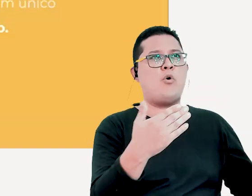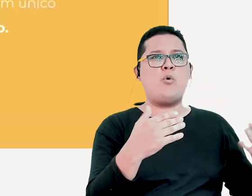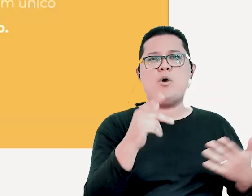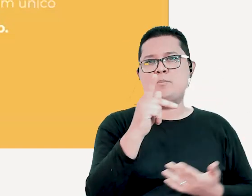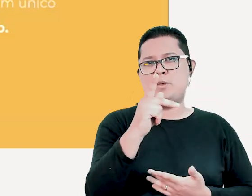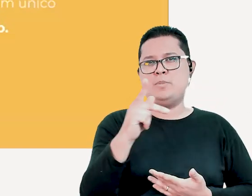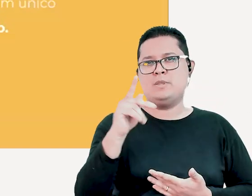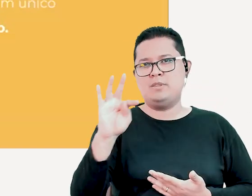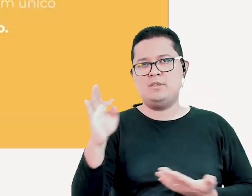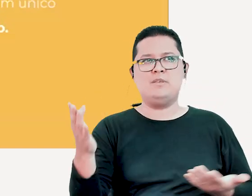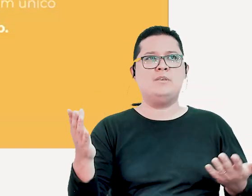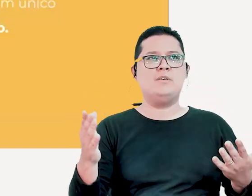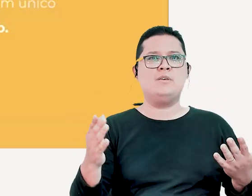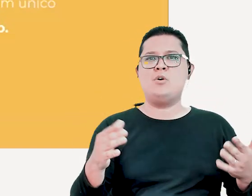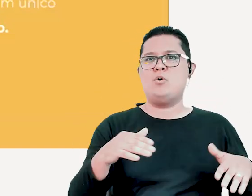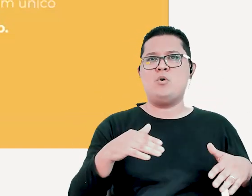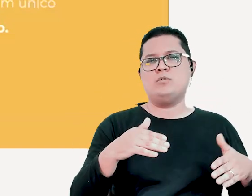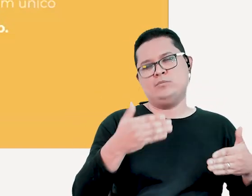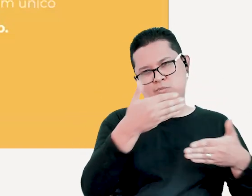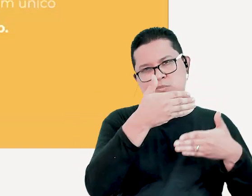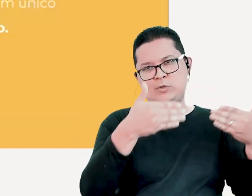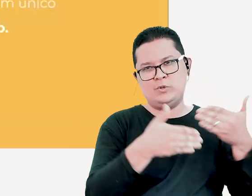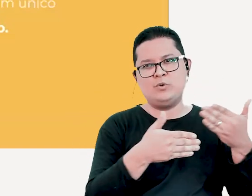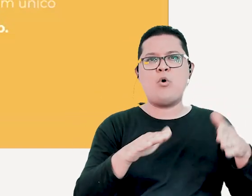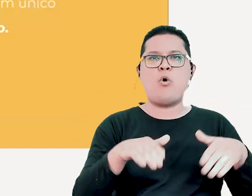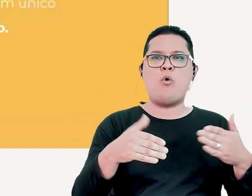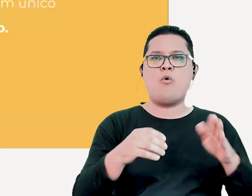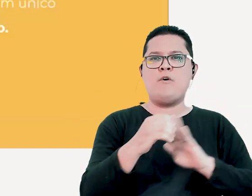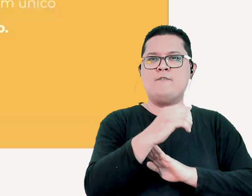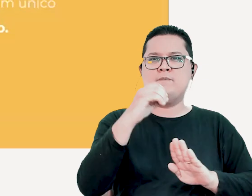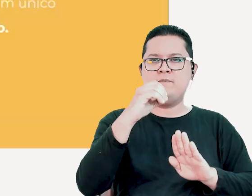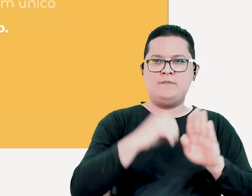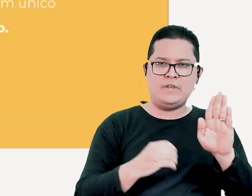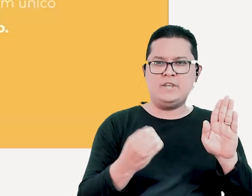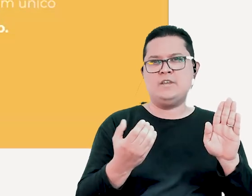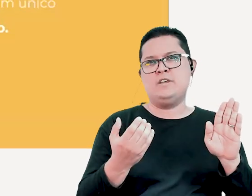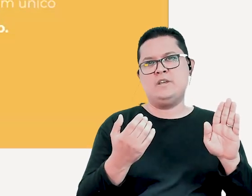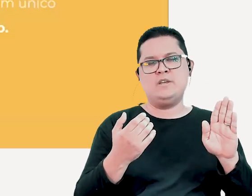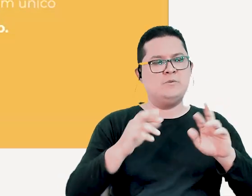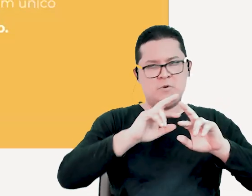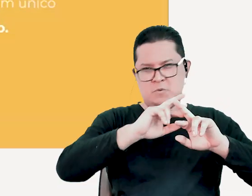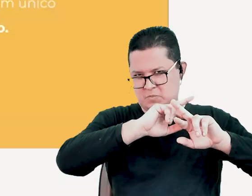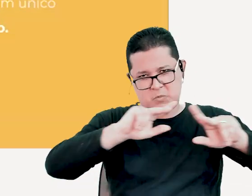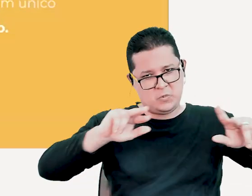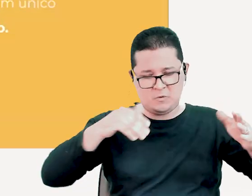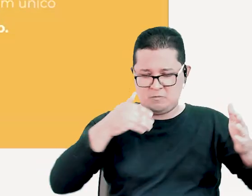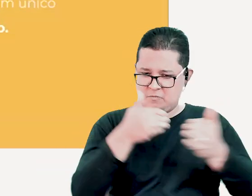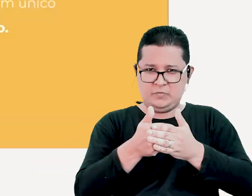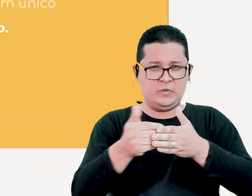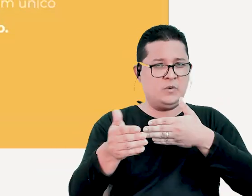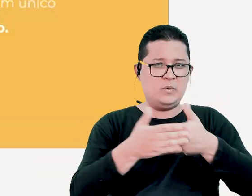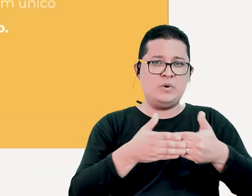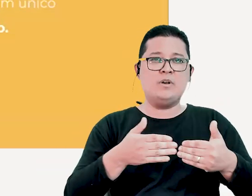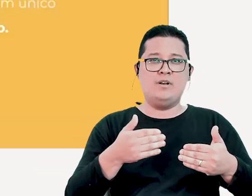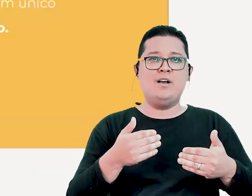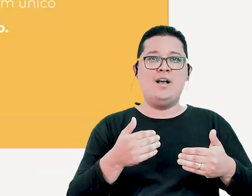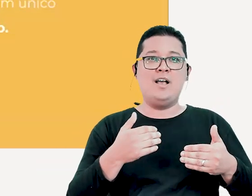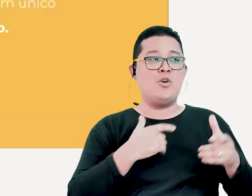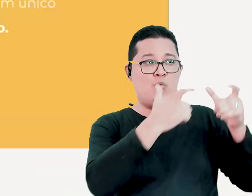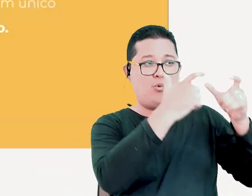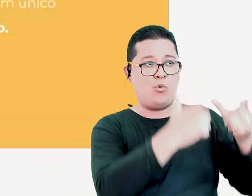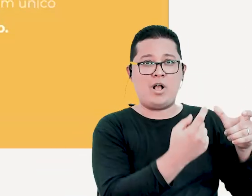Jam, seja onde for, é importante reunir todos esses documentos que você catalogou dentro de um único lugar,